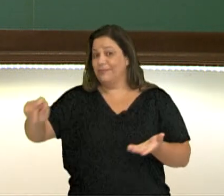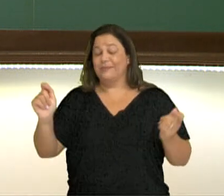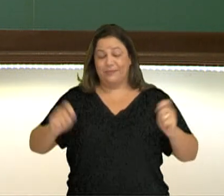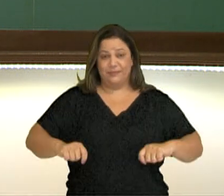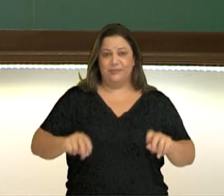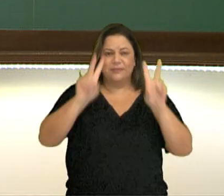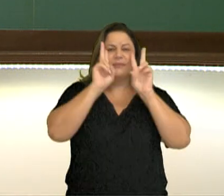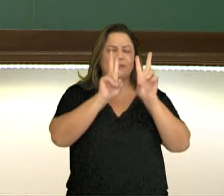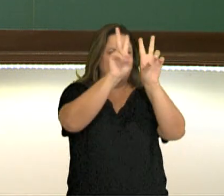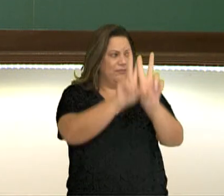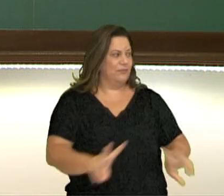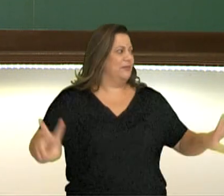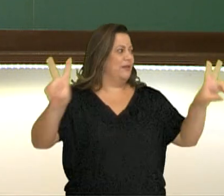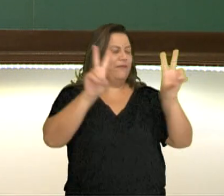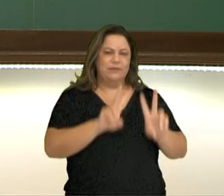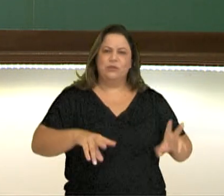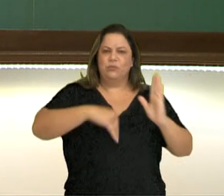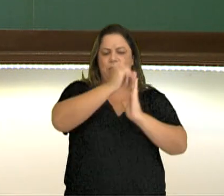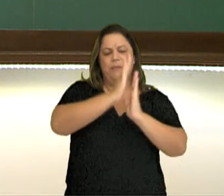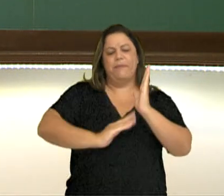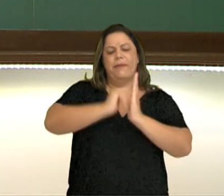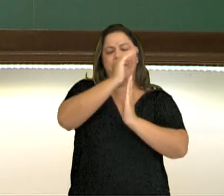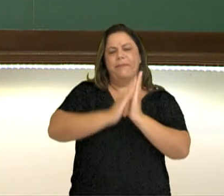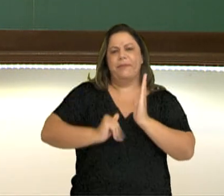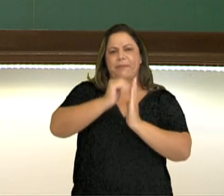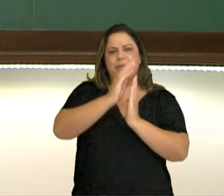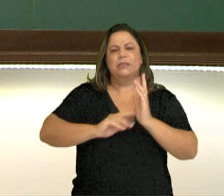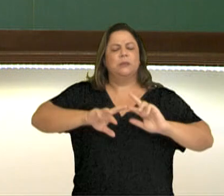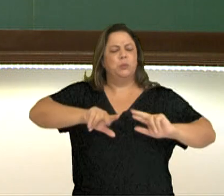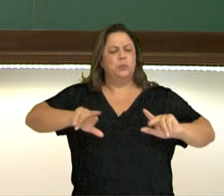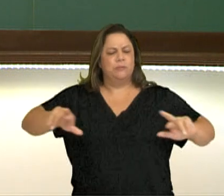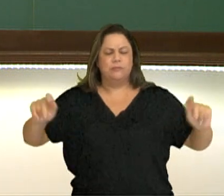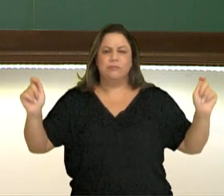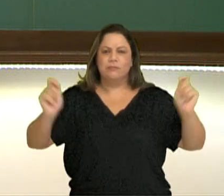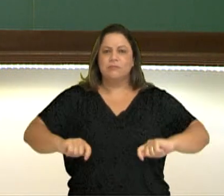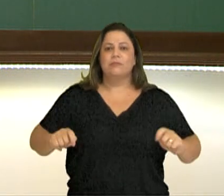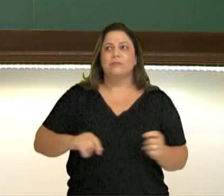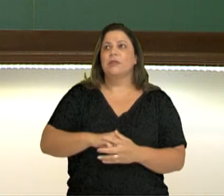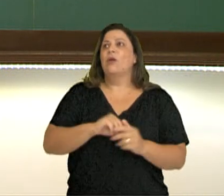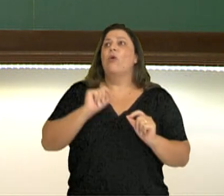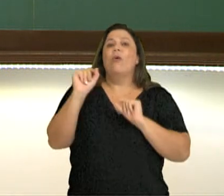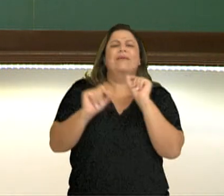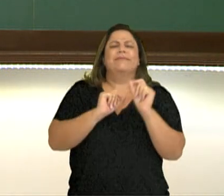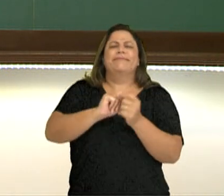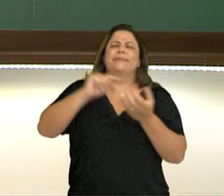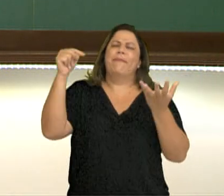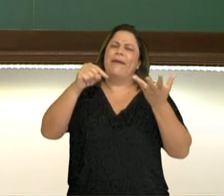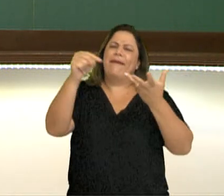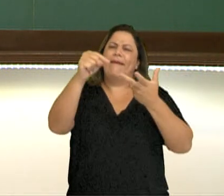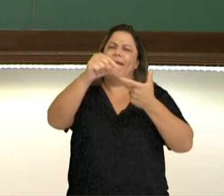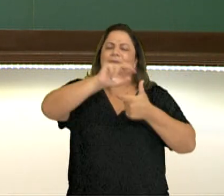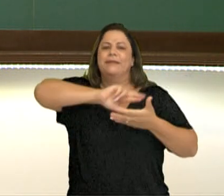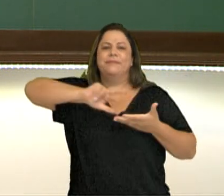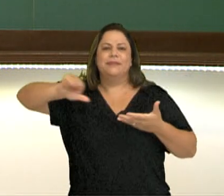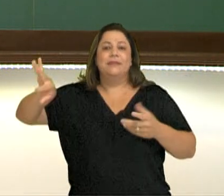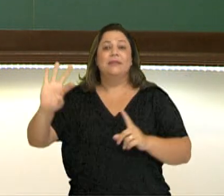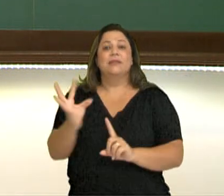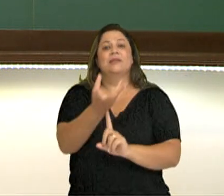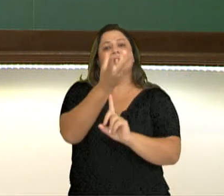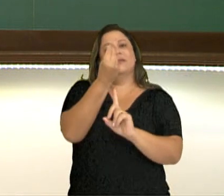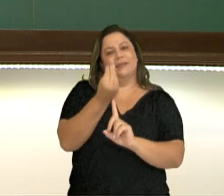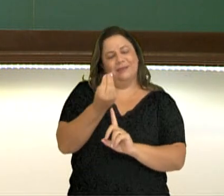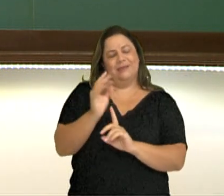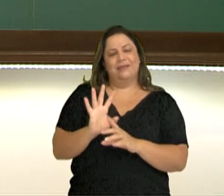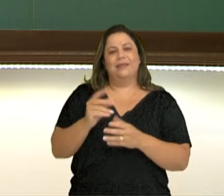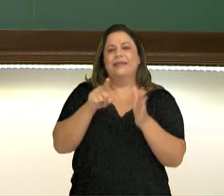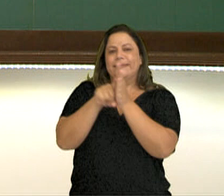artes visuais, que é a pintura, o desenho, a xilografura, enfim, né? Um universo infinito dentro do estudo